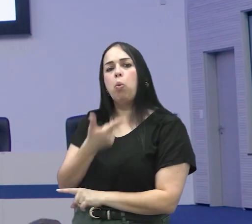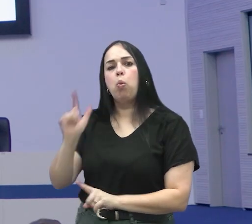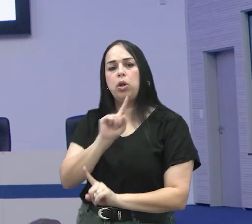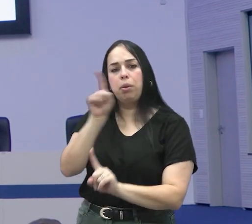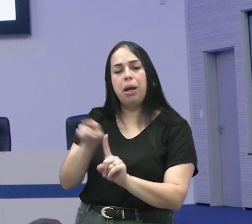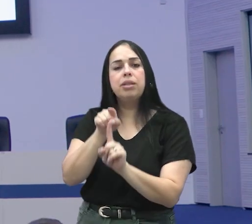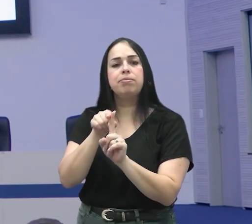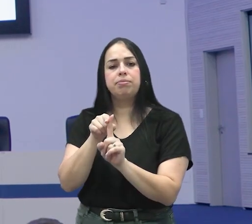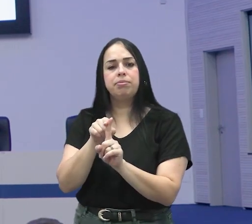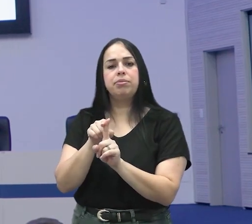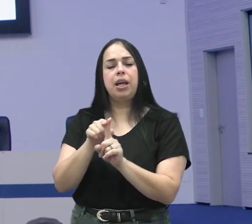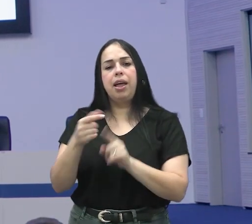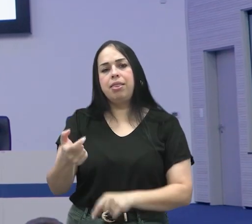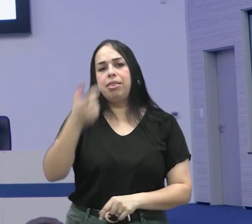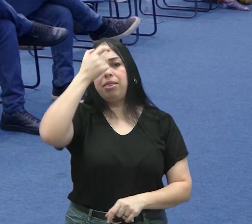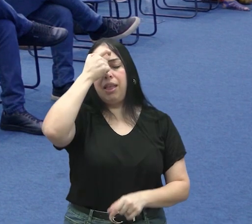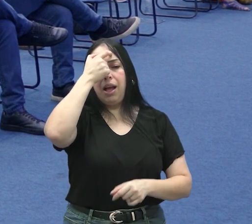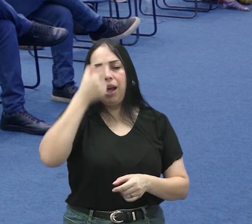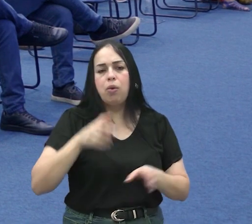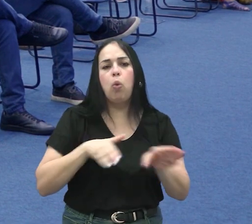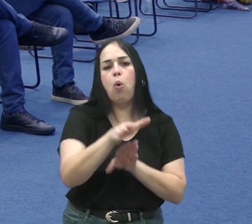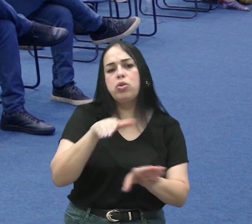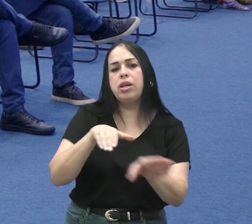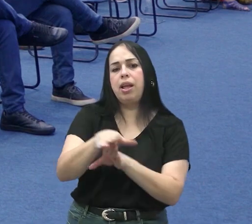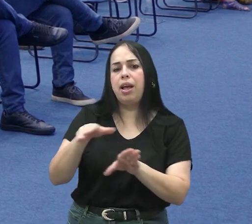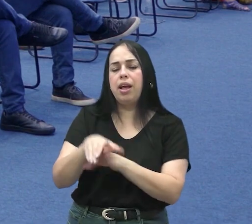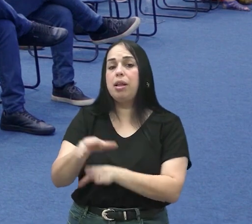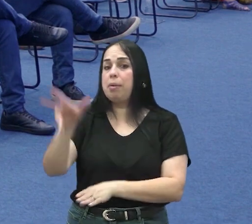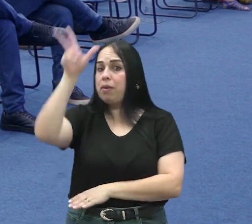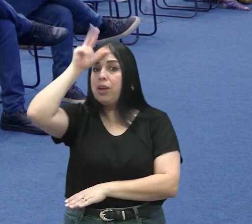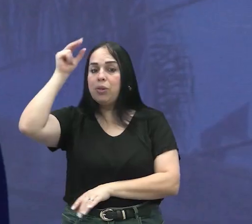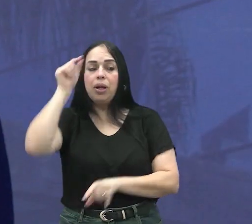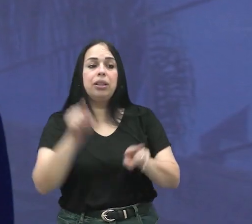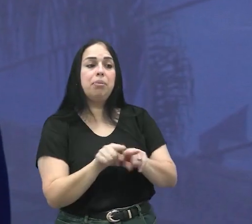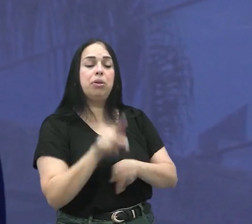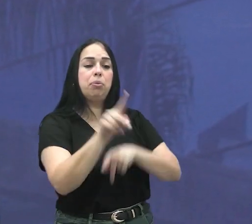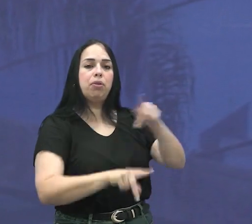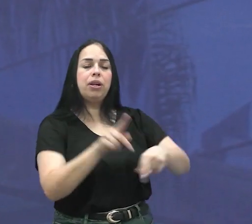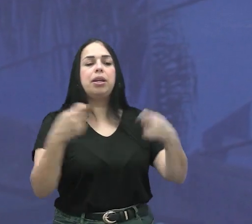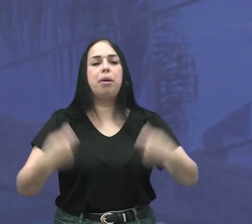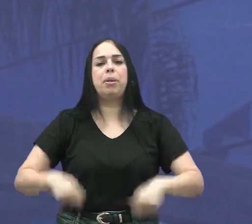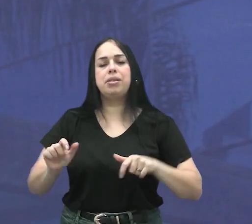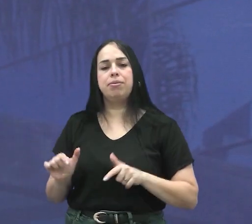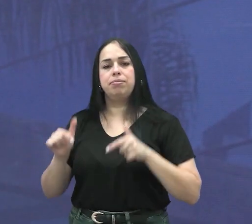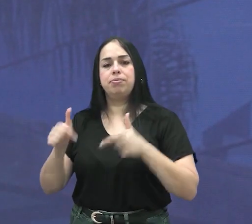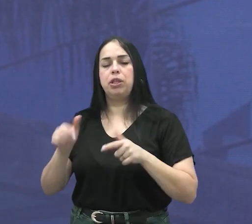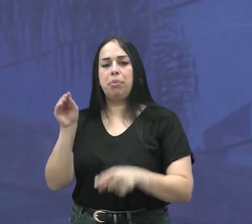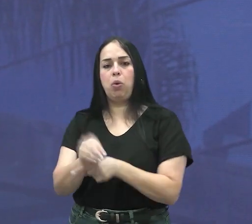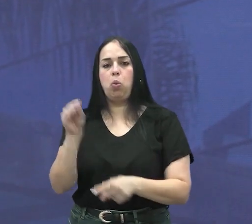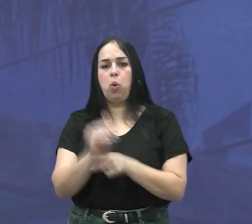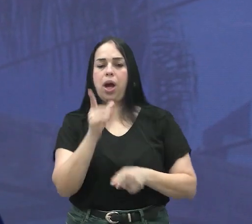audiência pública é ampliar a conscientização das prefeituras e também da população sobre a necessidade de propor ações